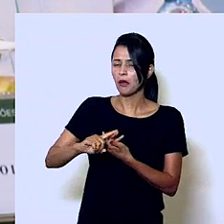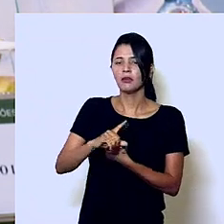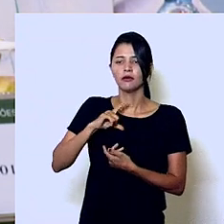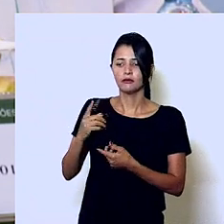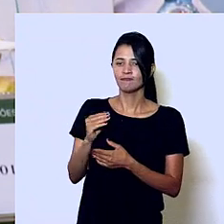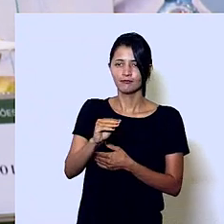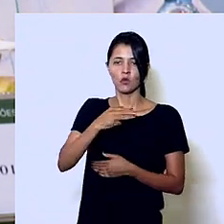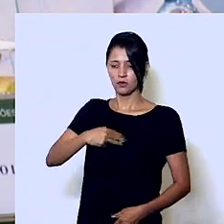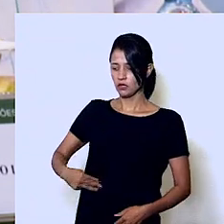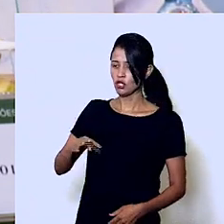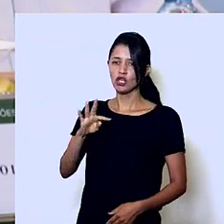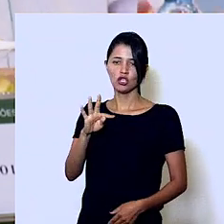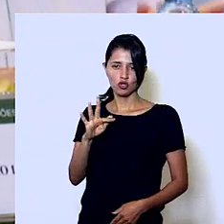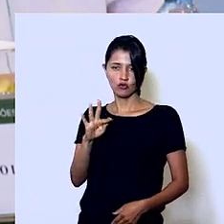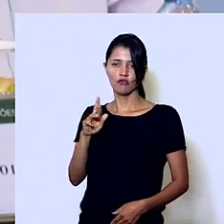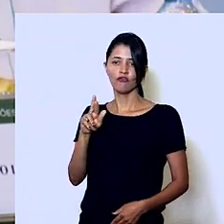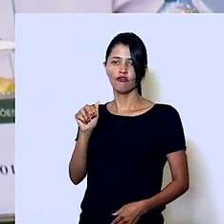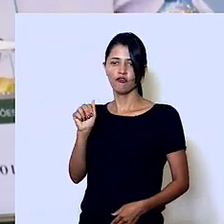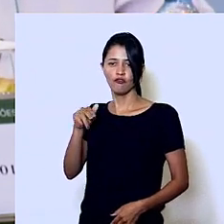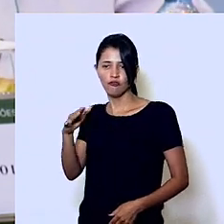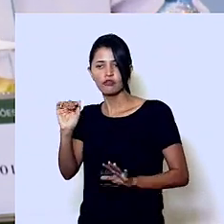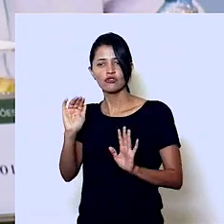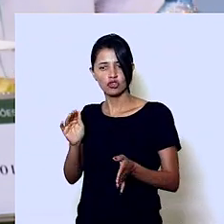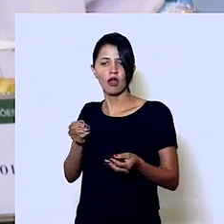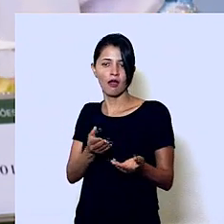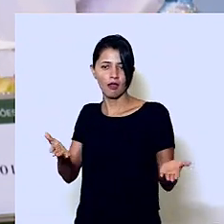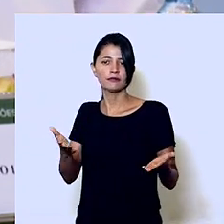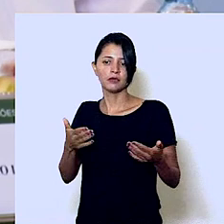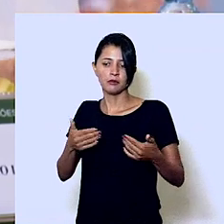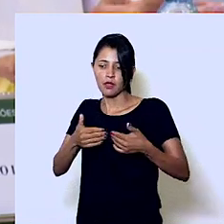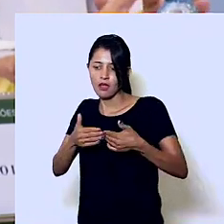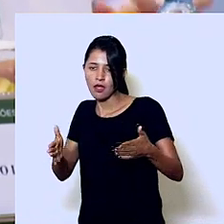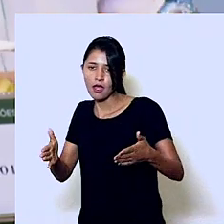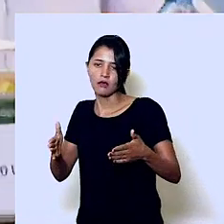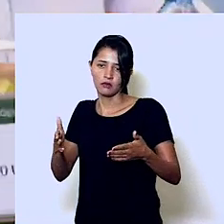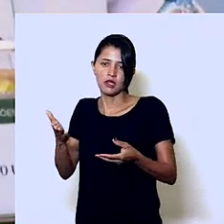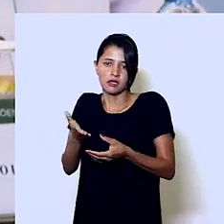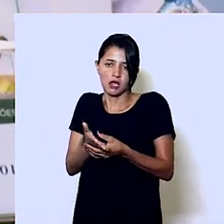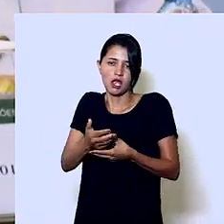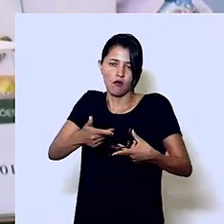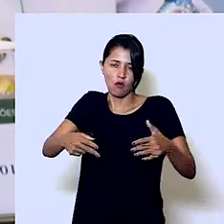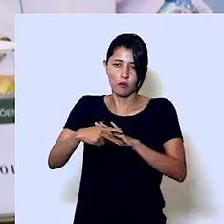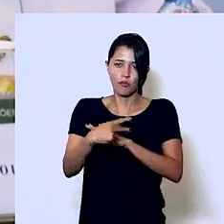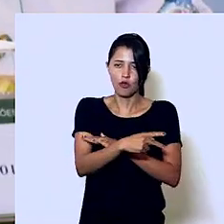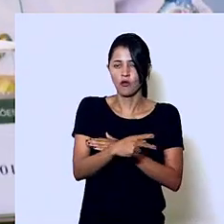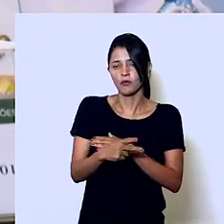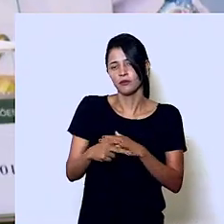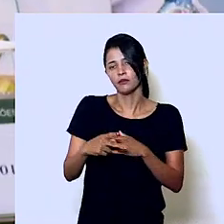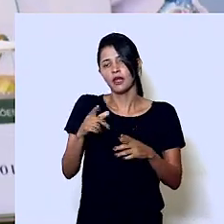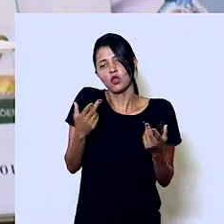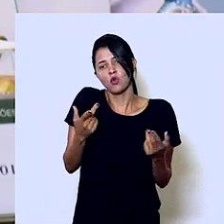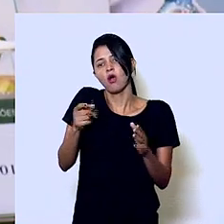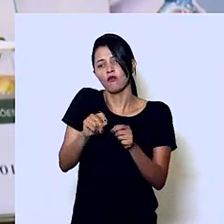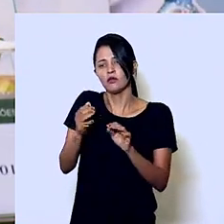se ofereceu aí um acesso aos arquivos, também para o Paulo Tarso, assim como eu fiz com o Marcílio Marques,